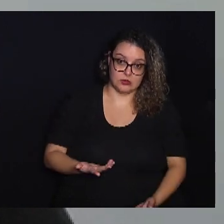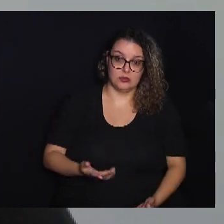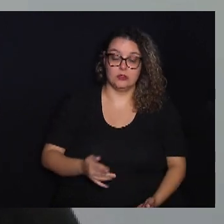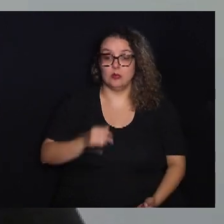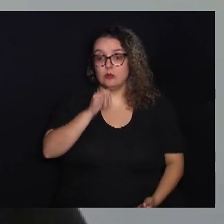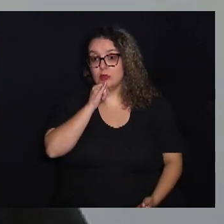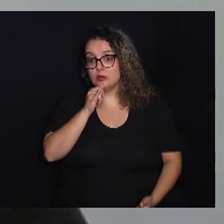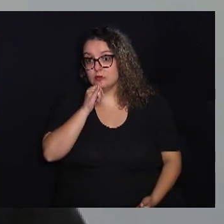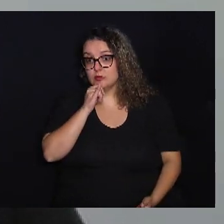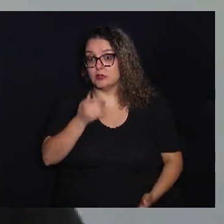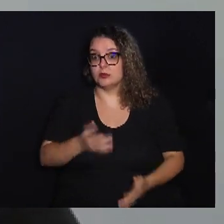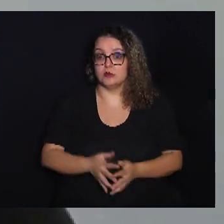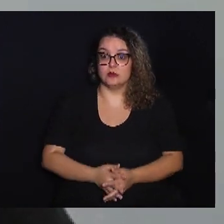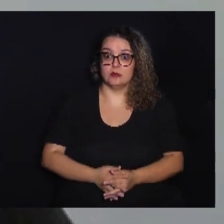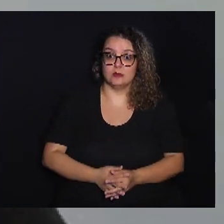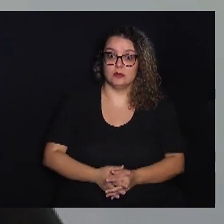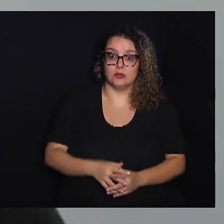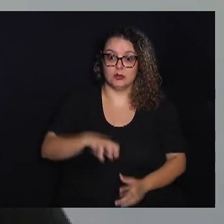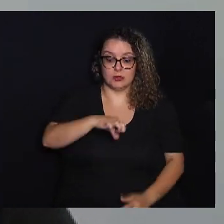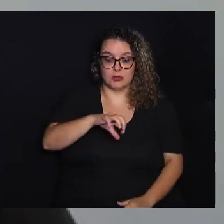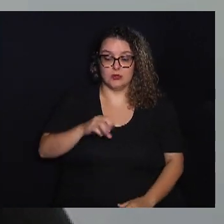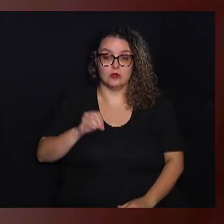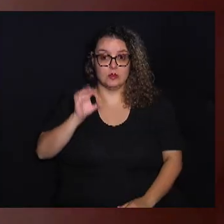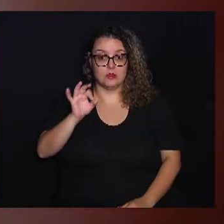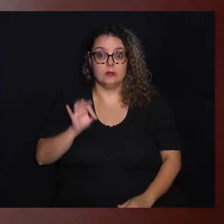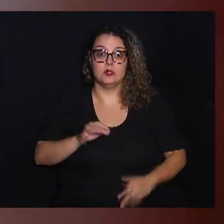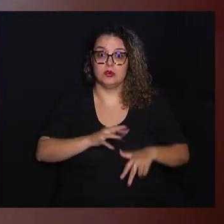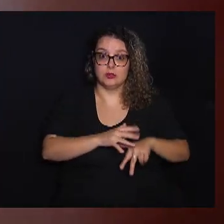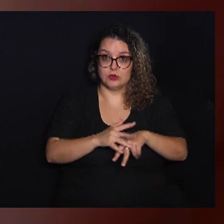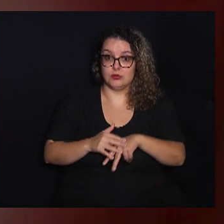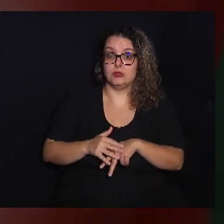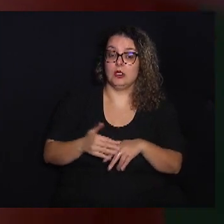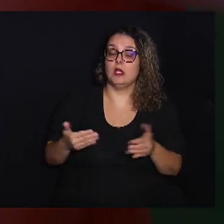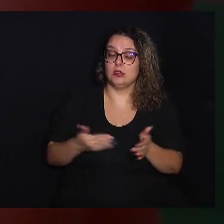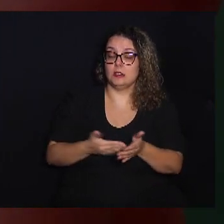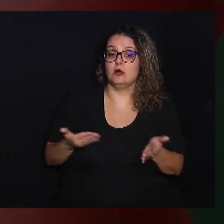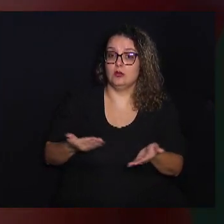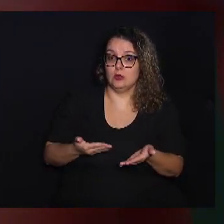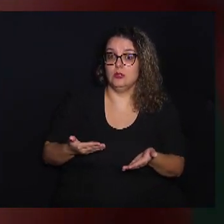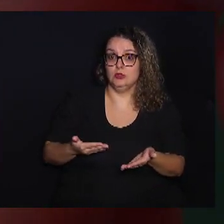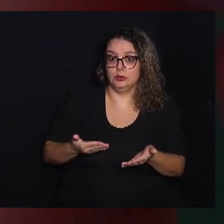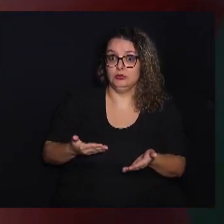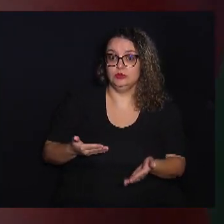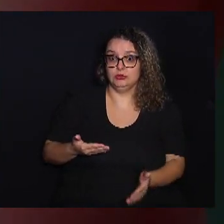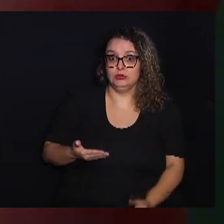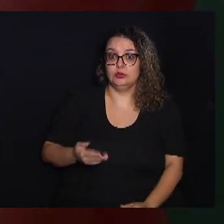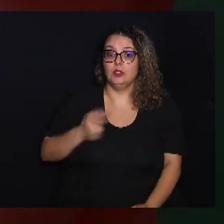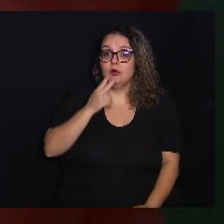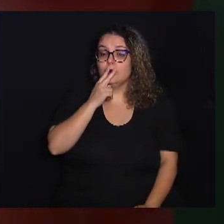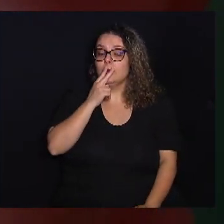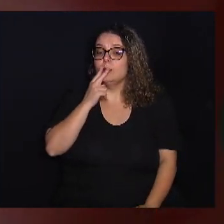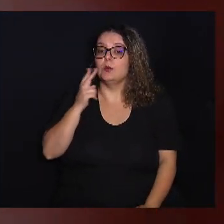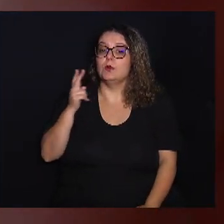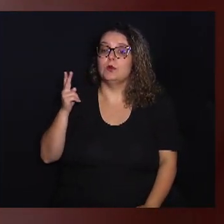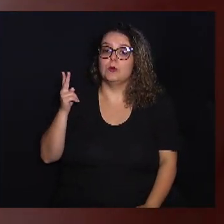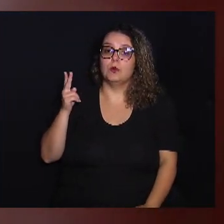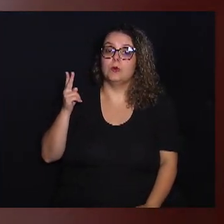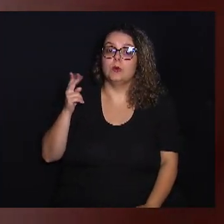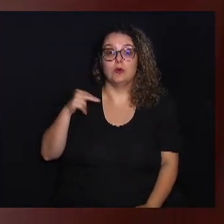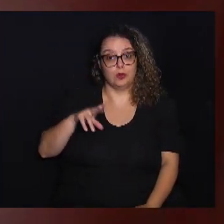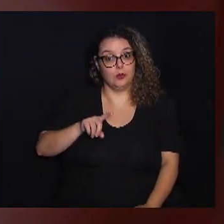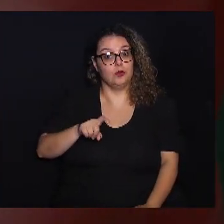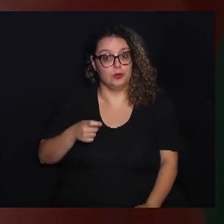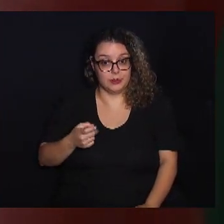por exemplo, o 90%, né, dos pacientes ainda hoje, entre 80% e 90%, são fumantes, né, ou ex-fumantes,